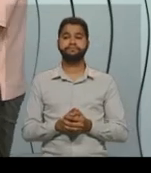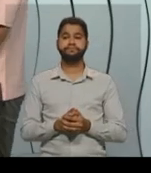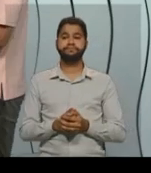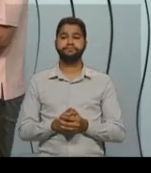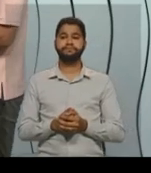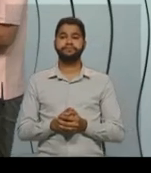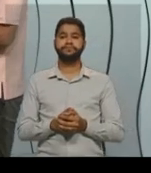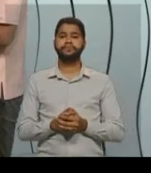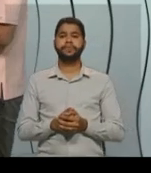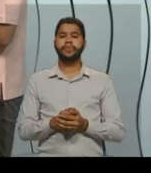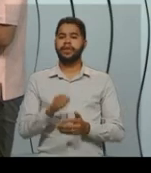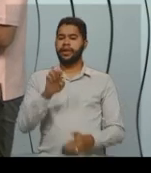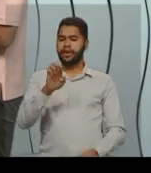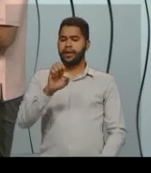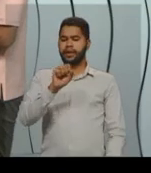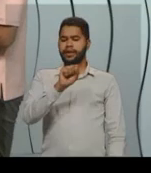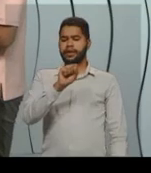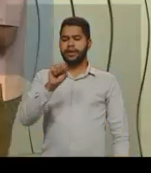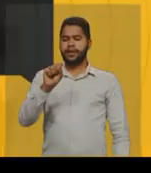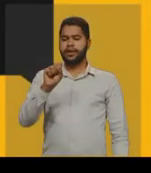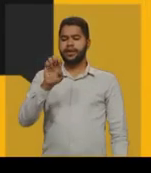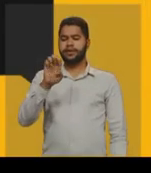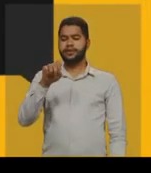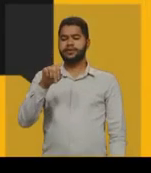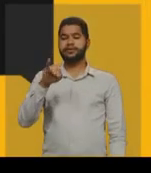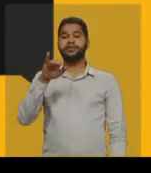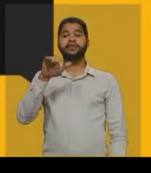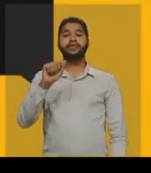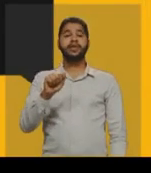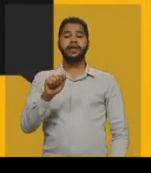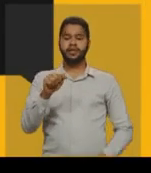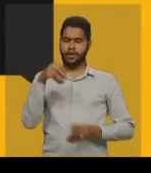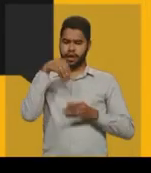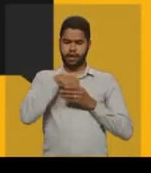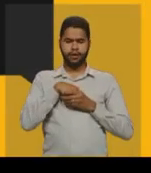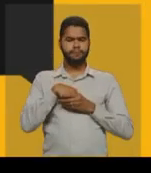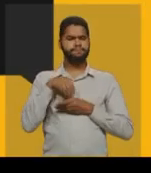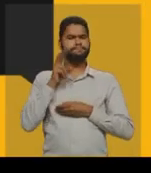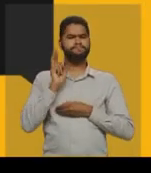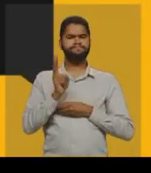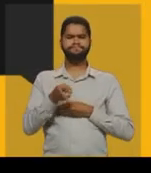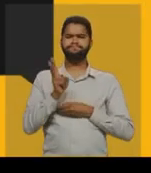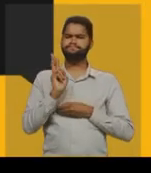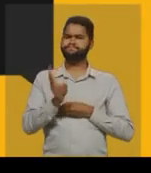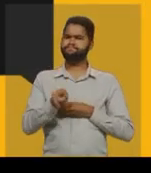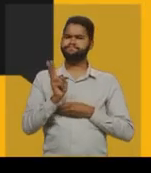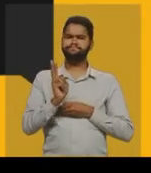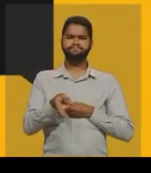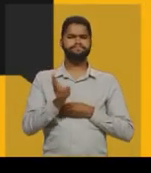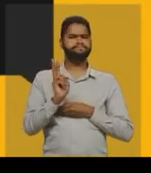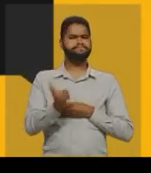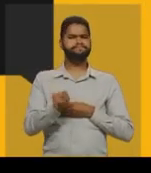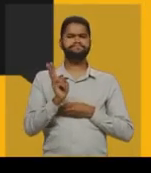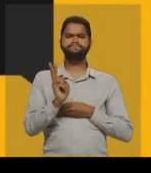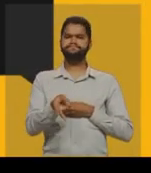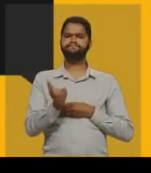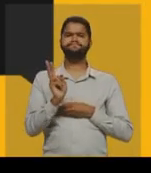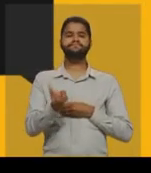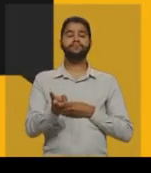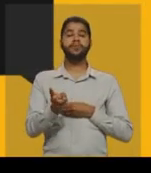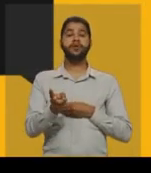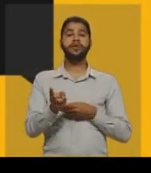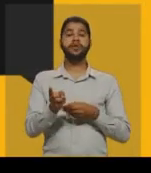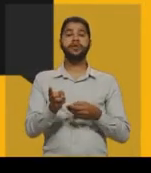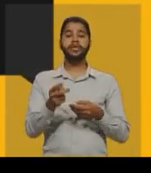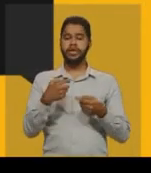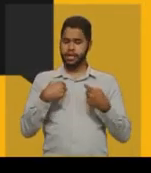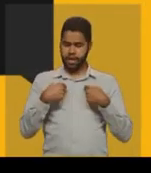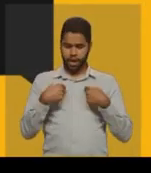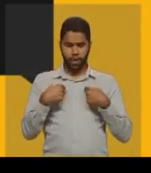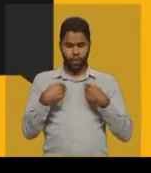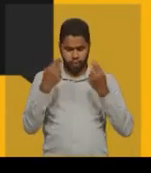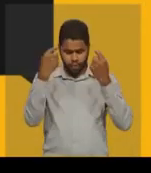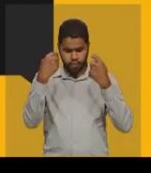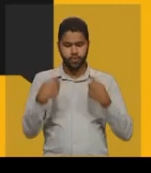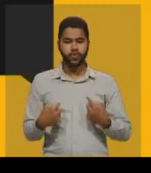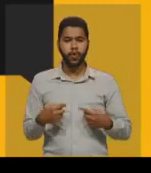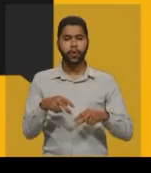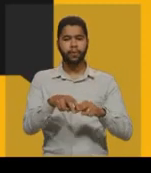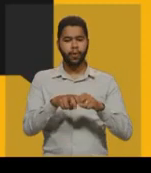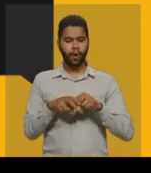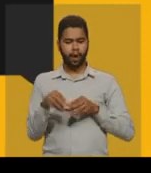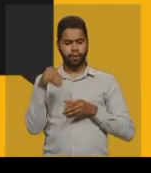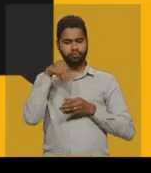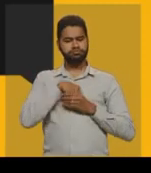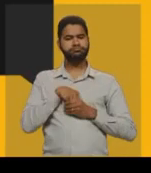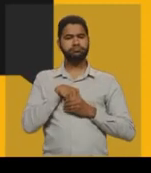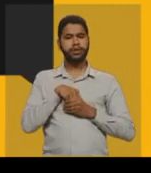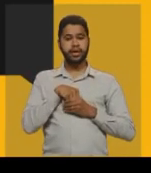a essência, o que é essencial? É aquilo que permanece, é aquilo que faz com que a coisa seja o que ela é. Que se eu